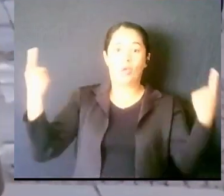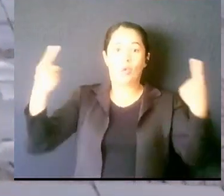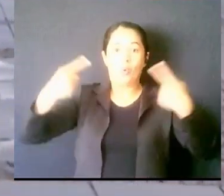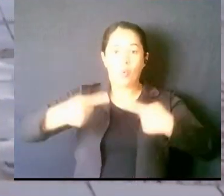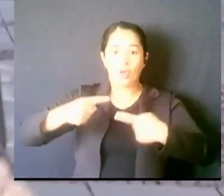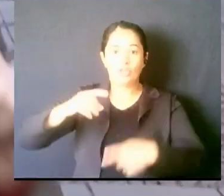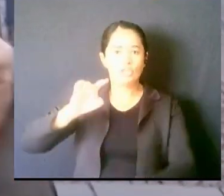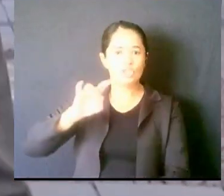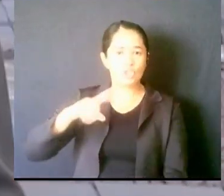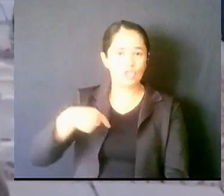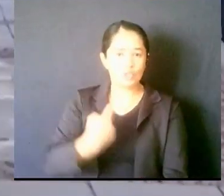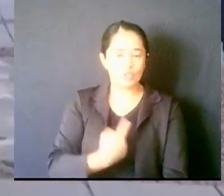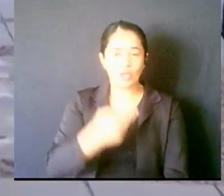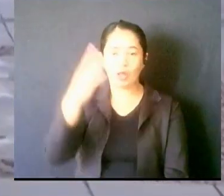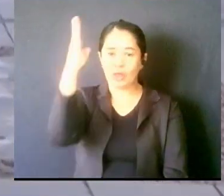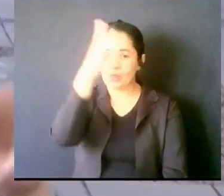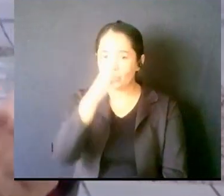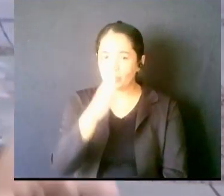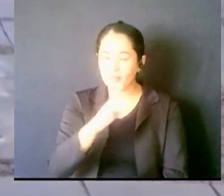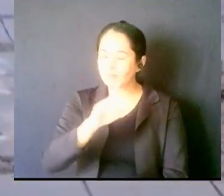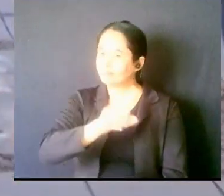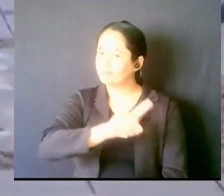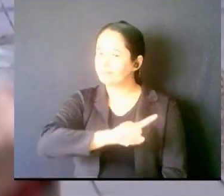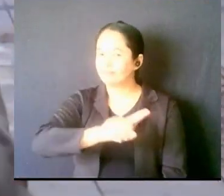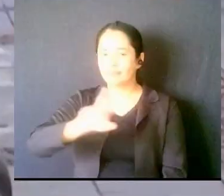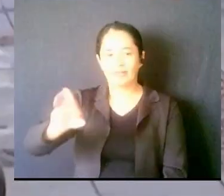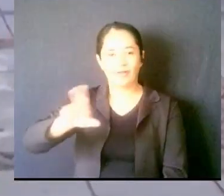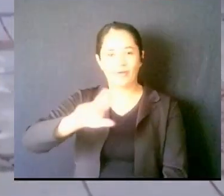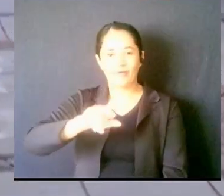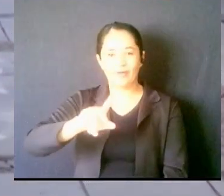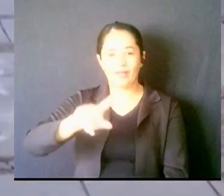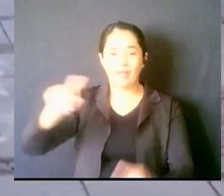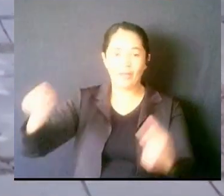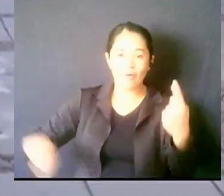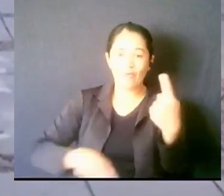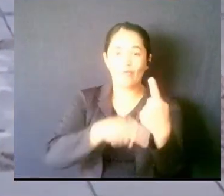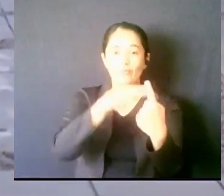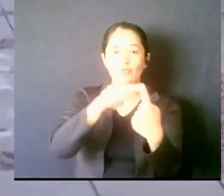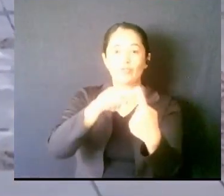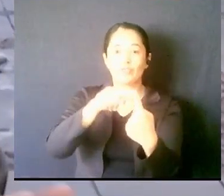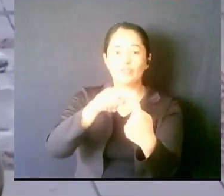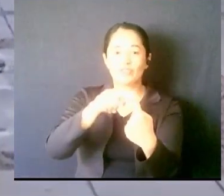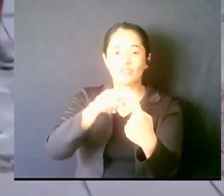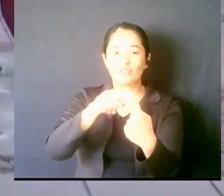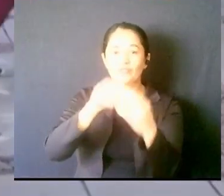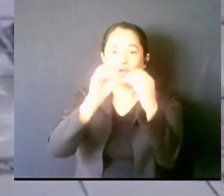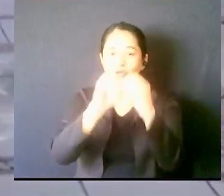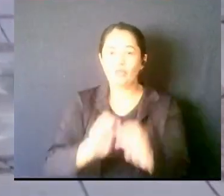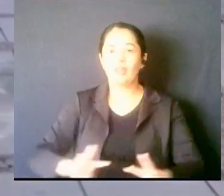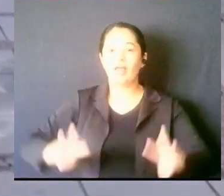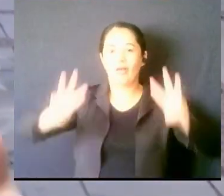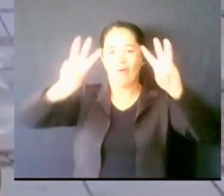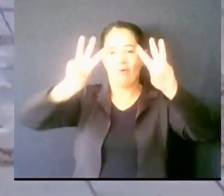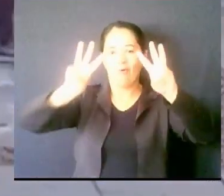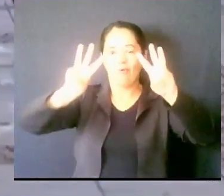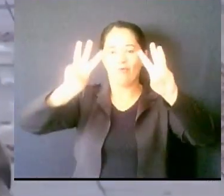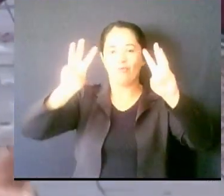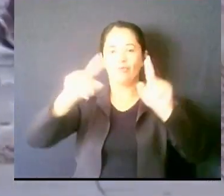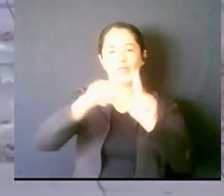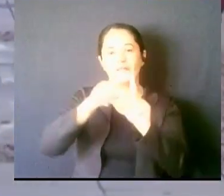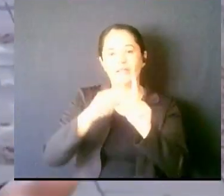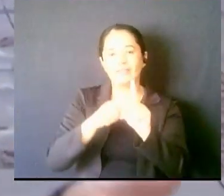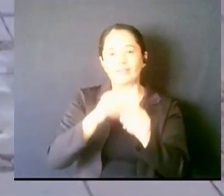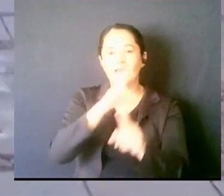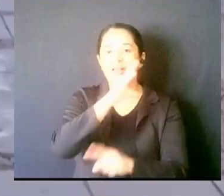dos objetivos do desenvolvimento do milênio da ONU. É uma meta, né, da ONU reduzir a gravidez na adolescência. E por isso mesmo